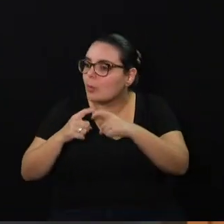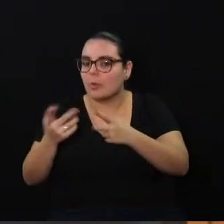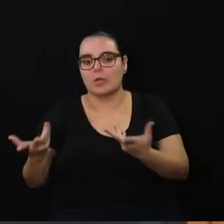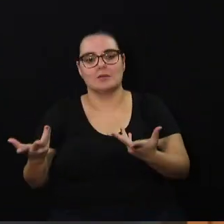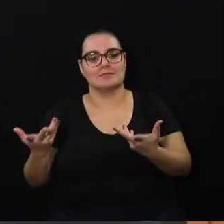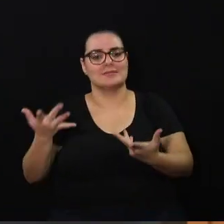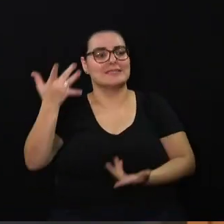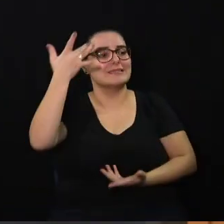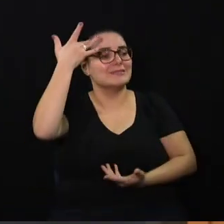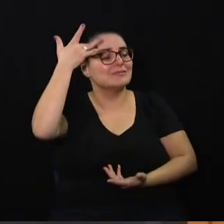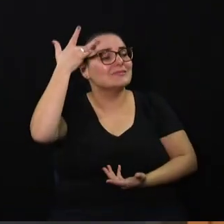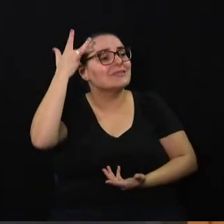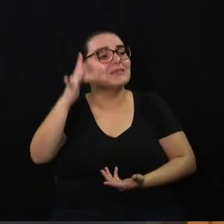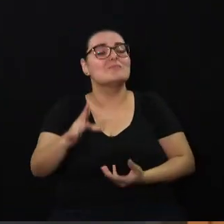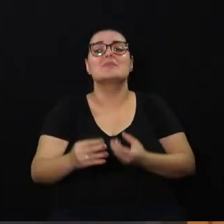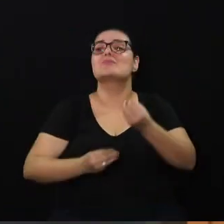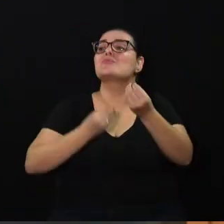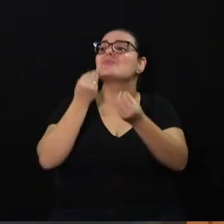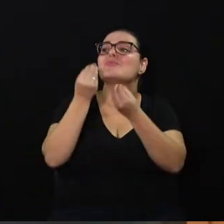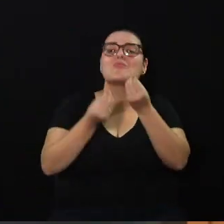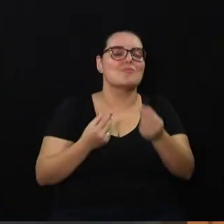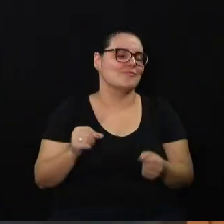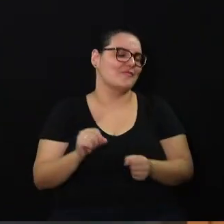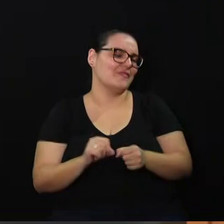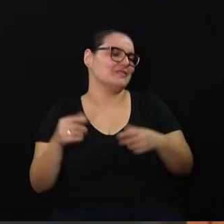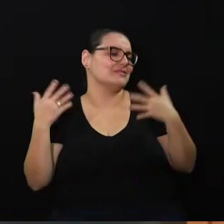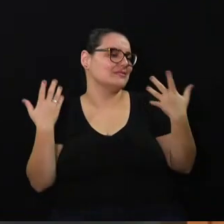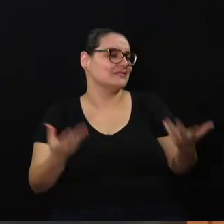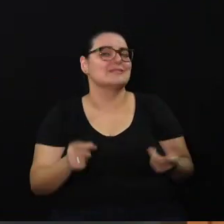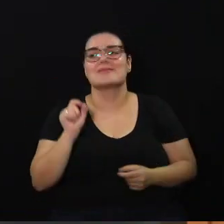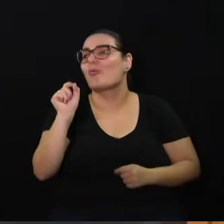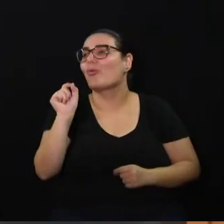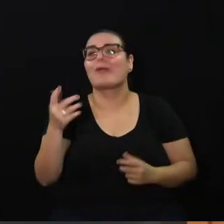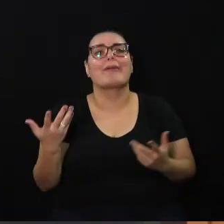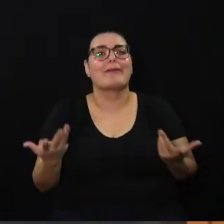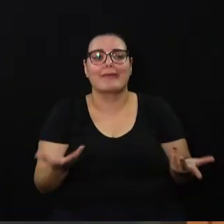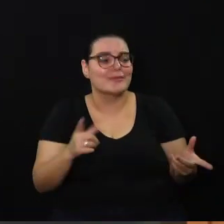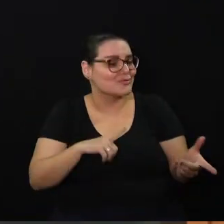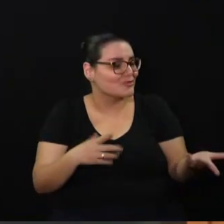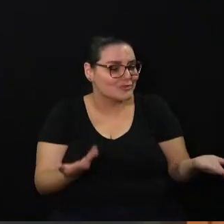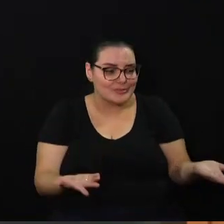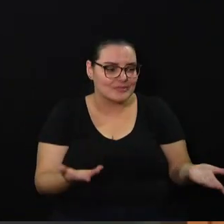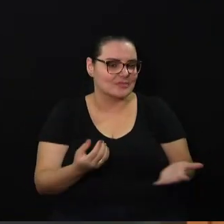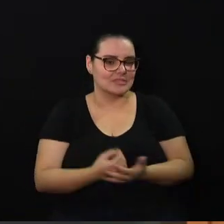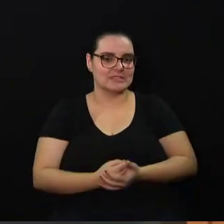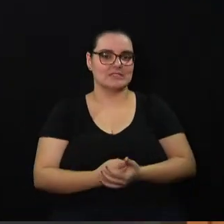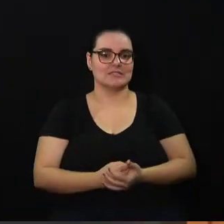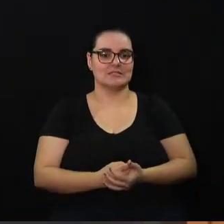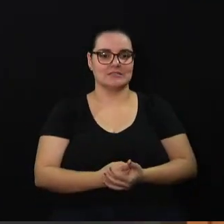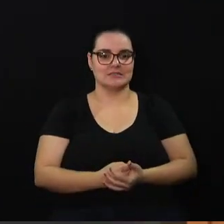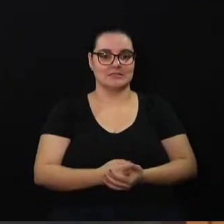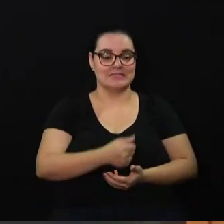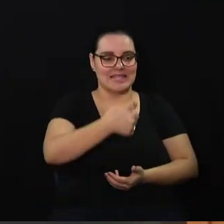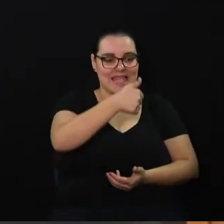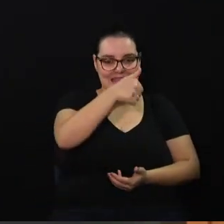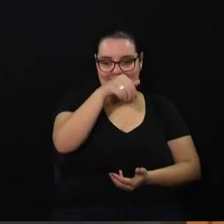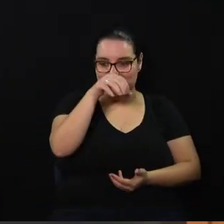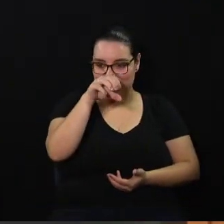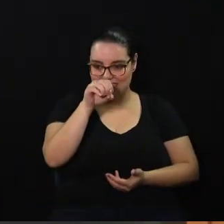souberam e pra minha surpresa durante esses estudos que houve que 10%